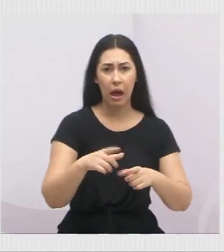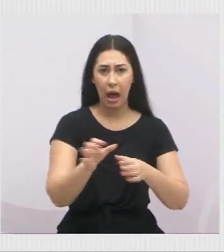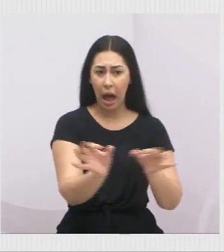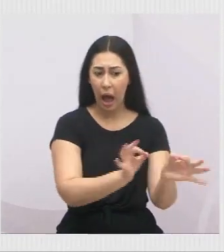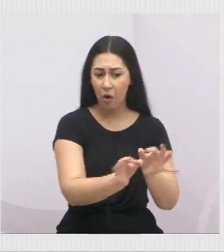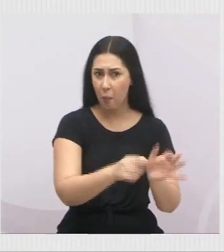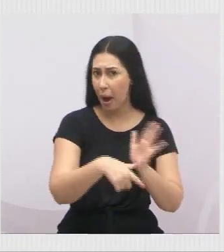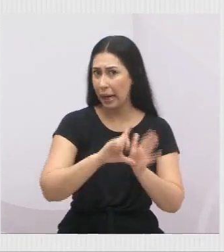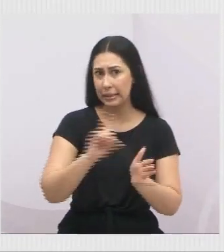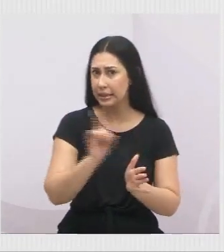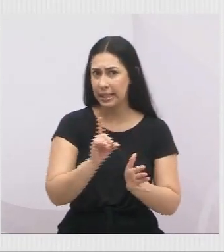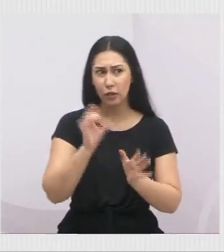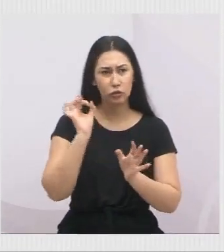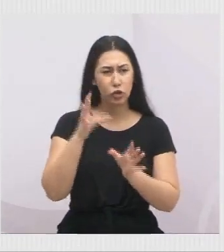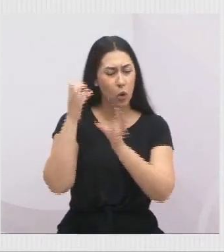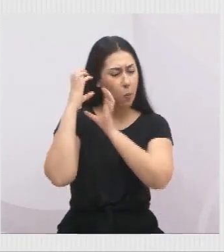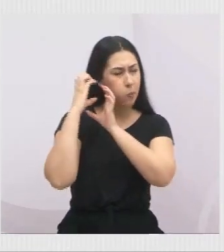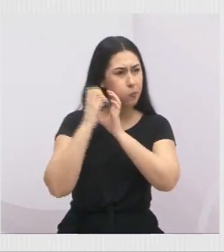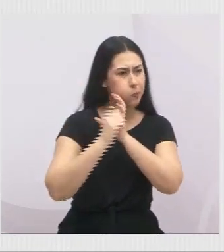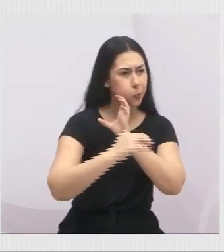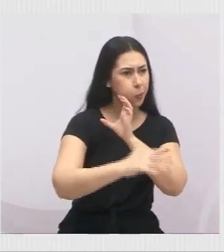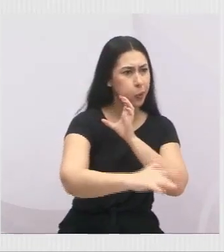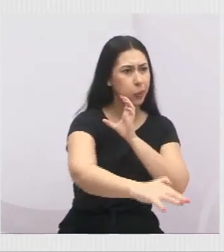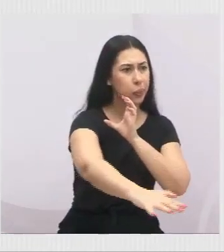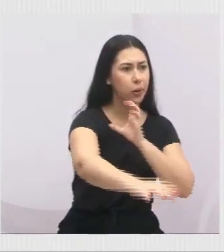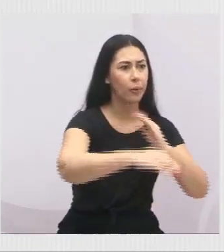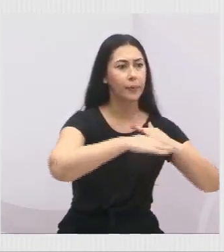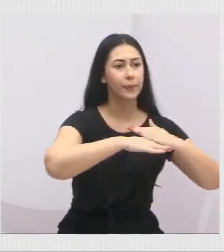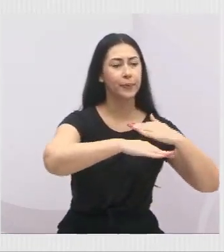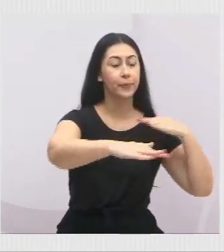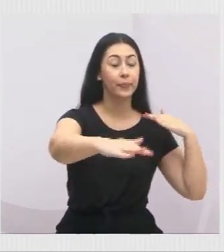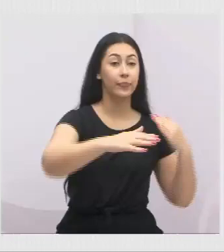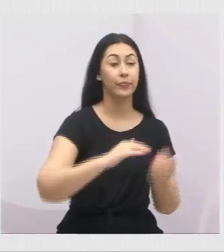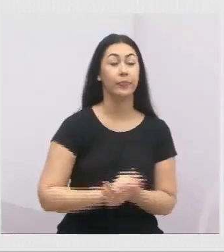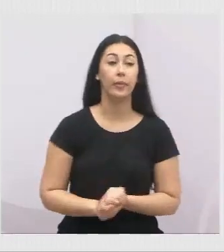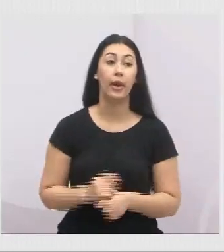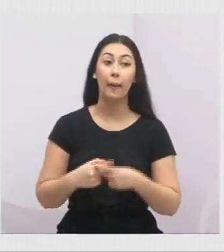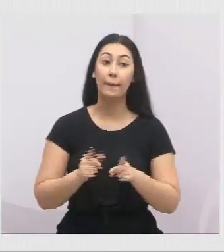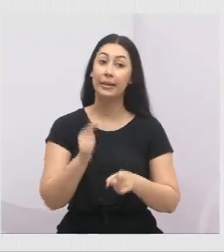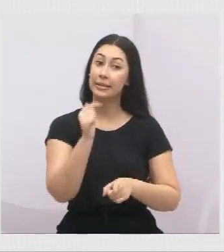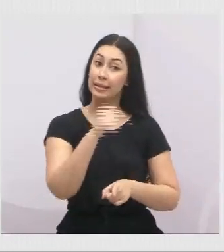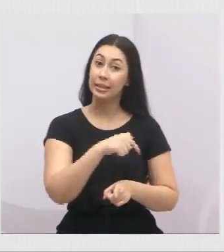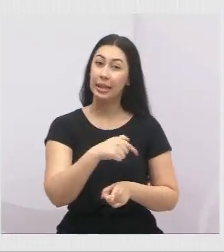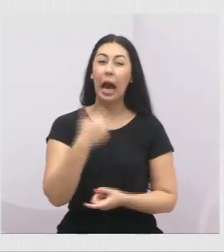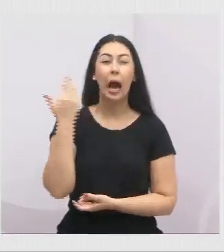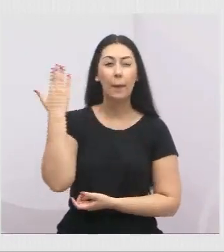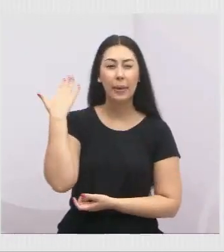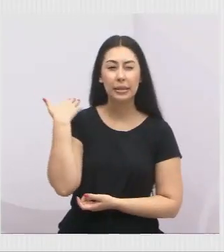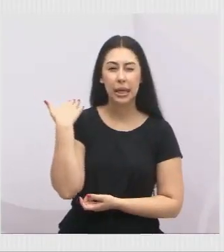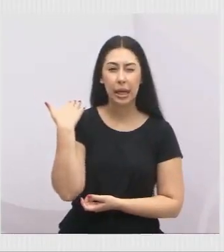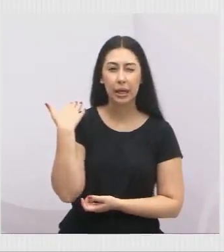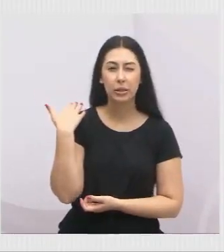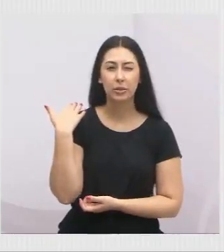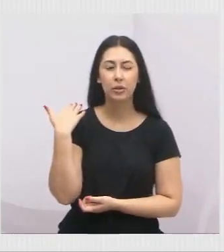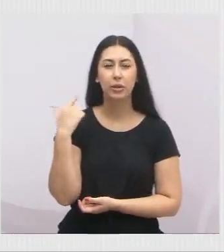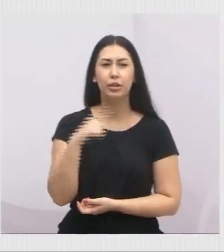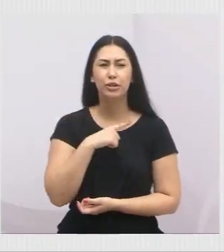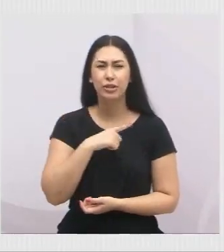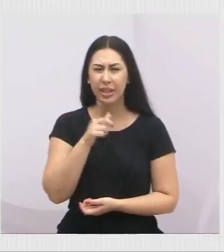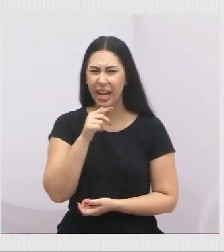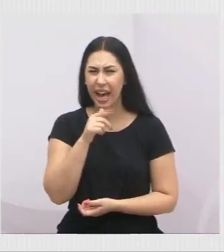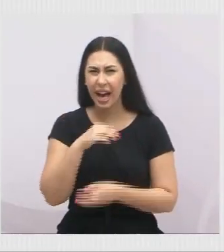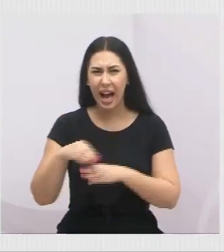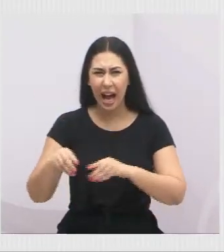sabe muito bem, esse trecho aqui, como outros do bairro, são trechos onde era um brejo. O solo aqui, ele é conhecido